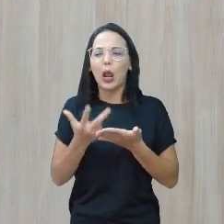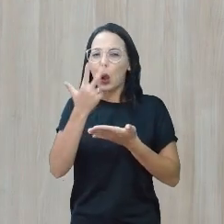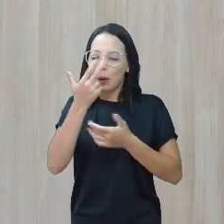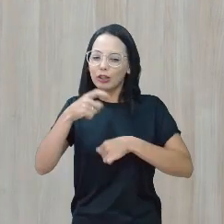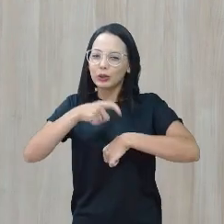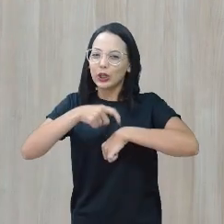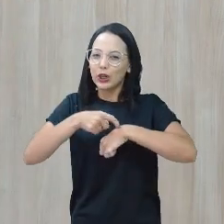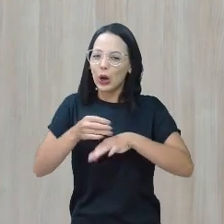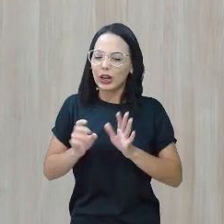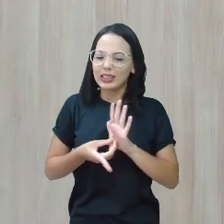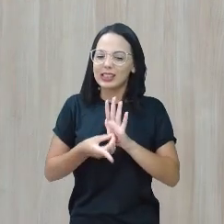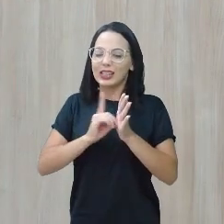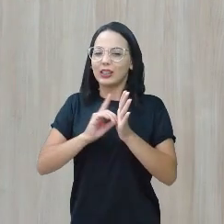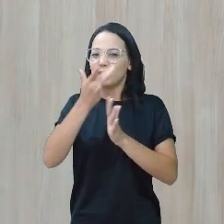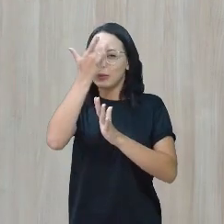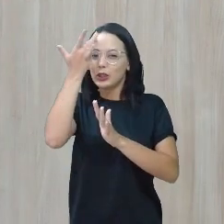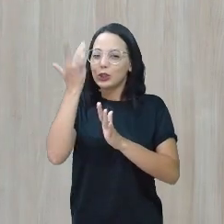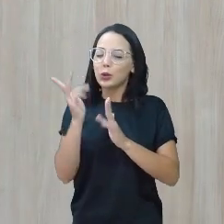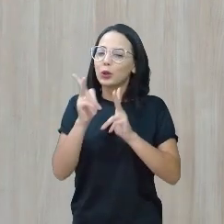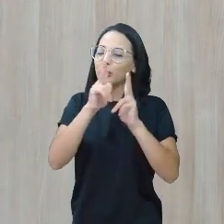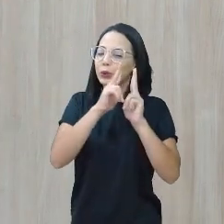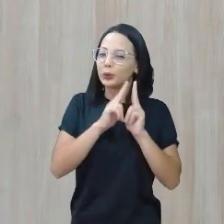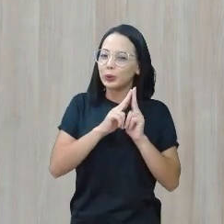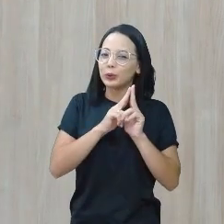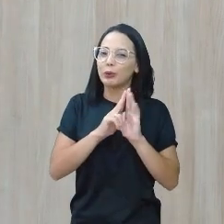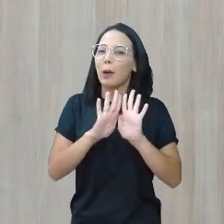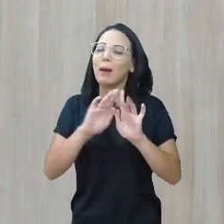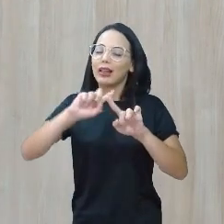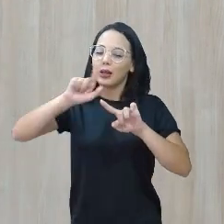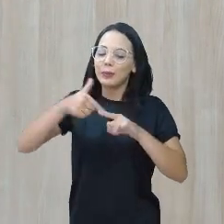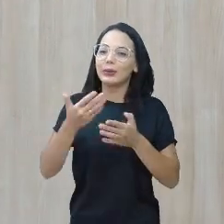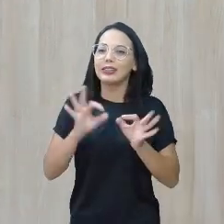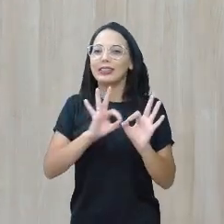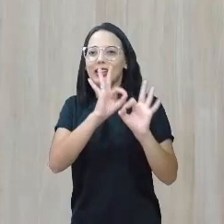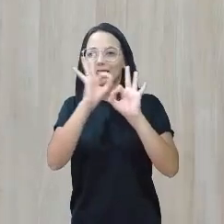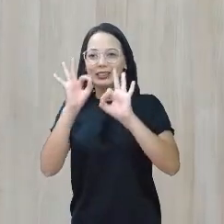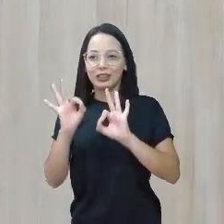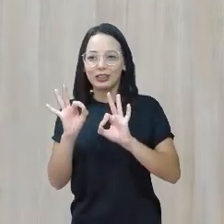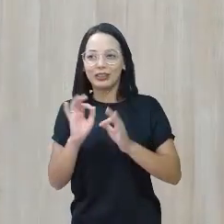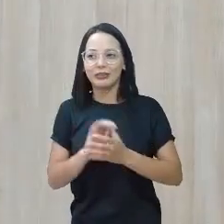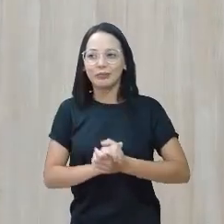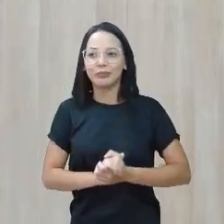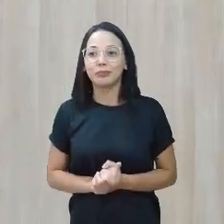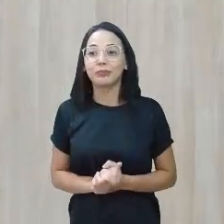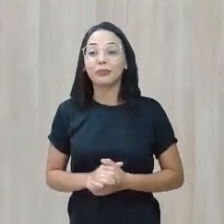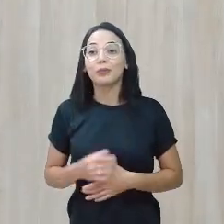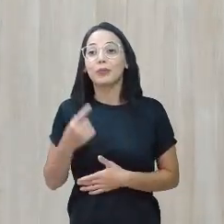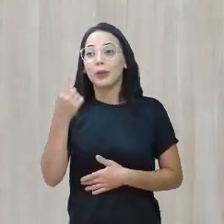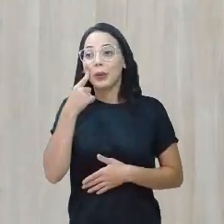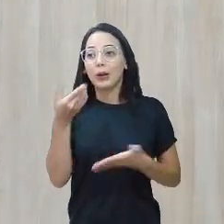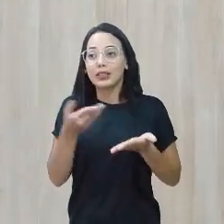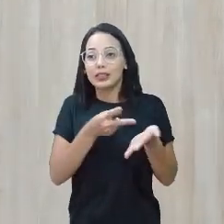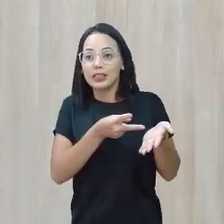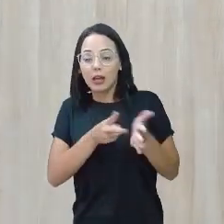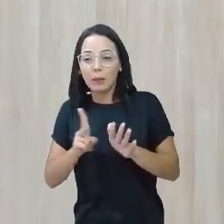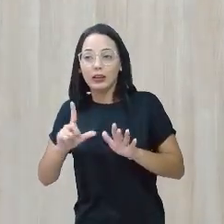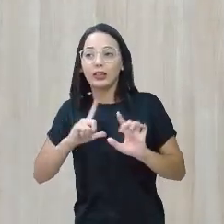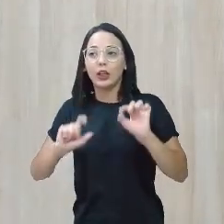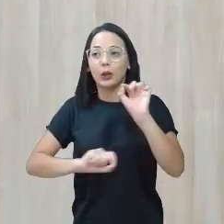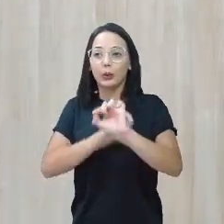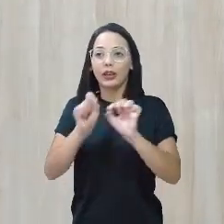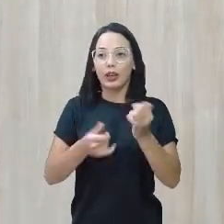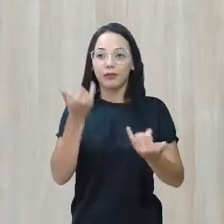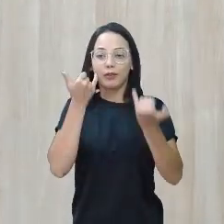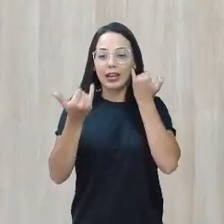dormindo ainda. Vai ver no YouTube ou na reprise mais tarde, né? Então, gente, essa semana eu estou trazendo várias informações